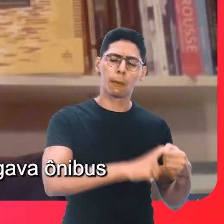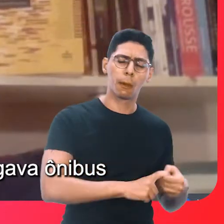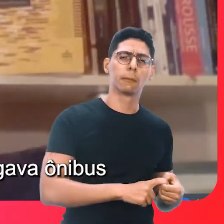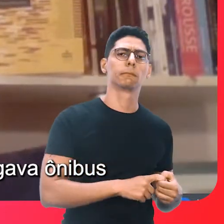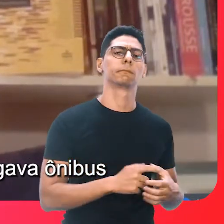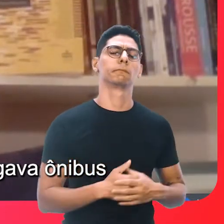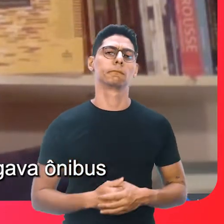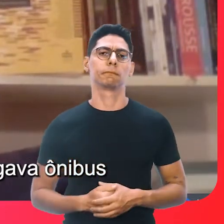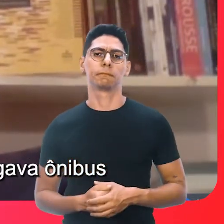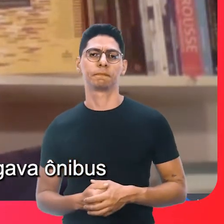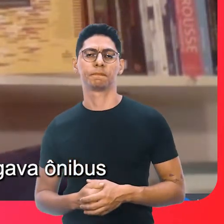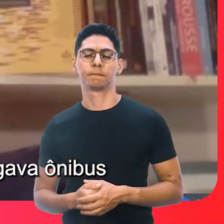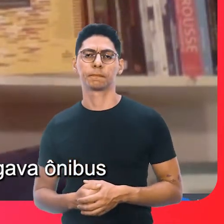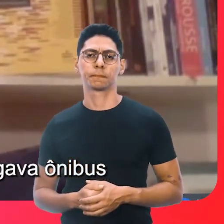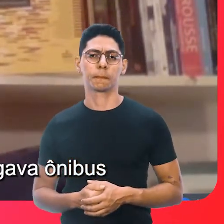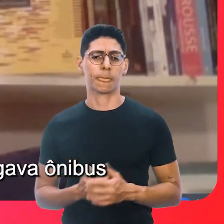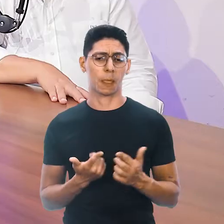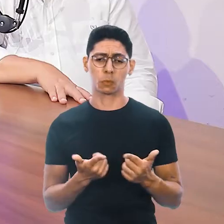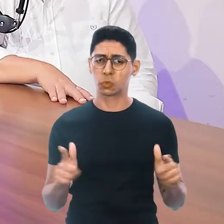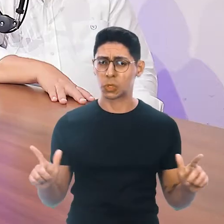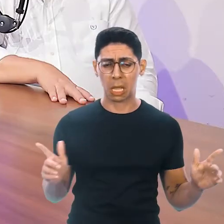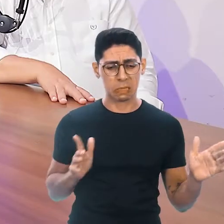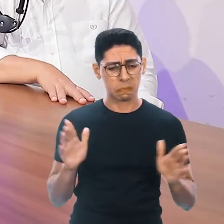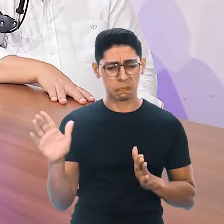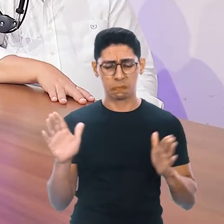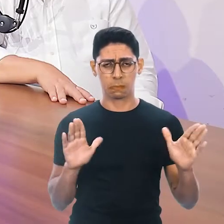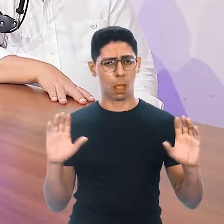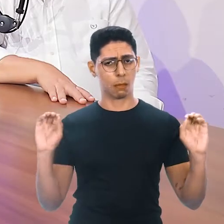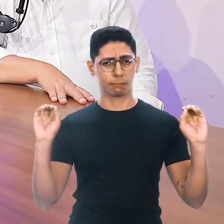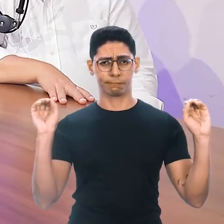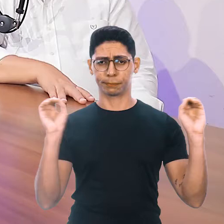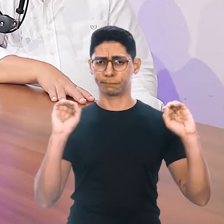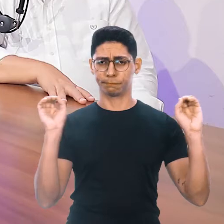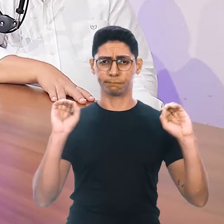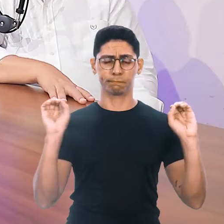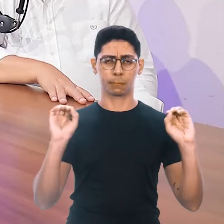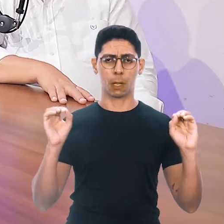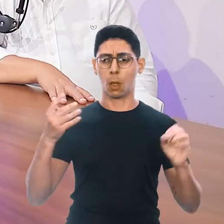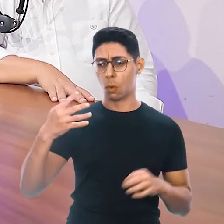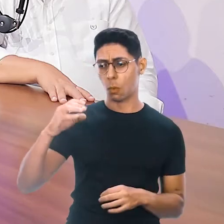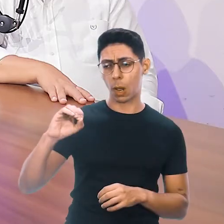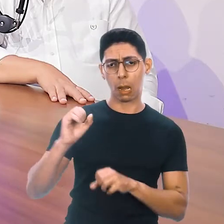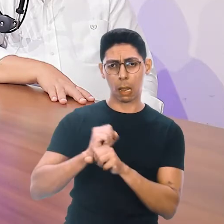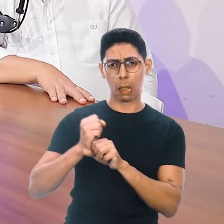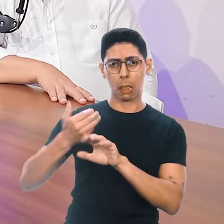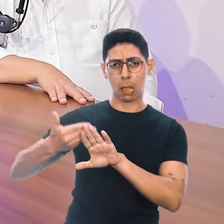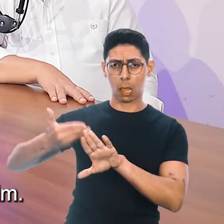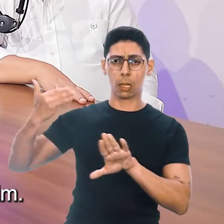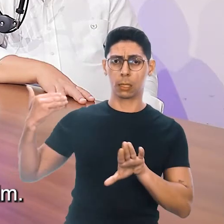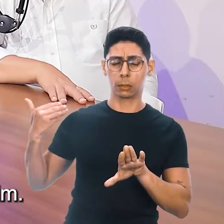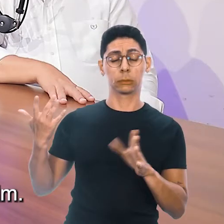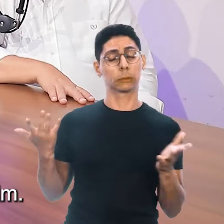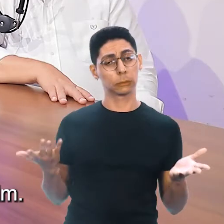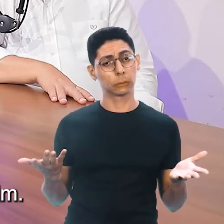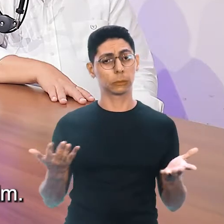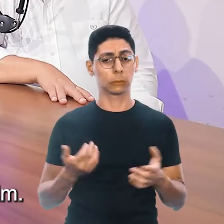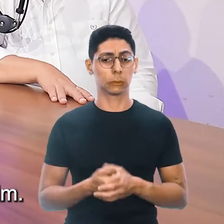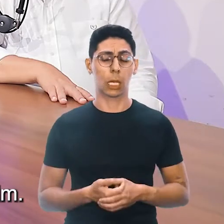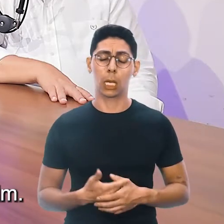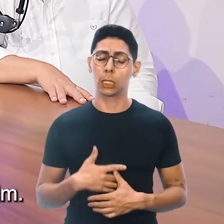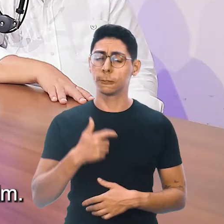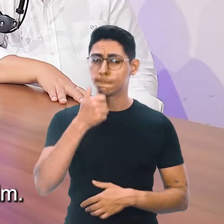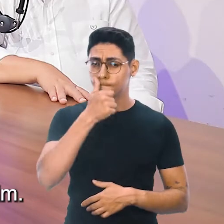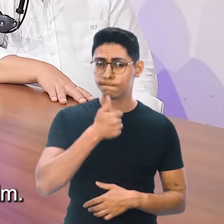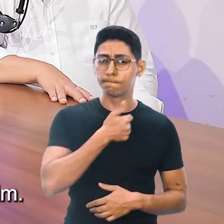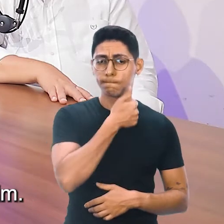e não existia acessibilidade, né? Há 40 e tantos anos atrás, e era uma coisa muito